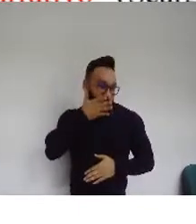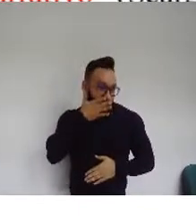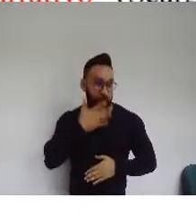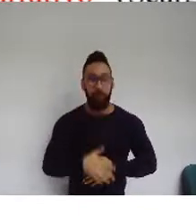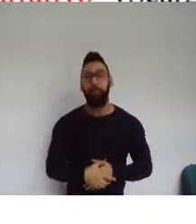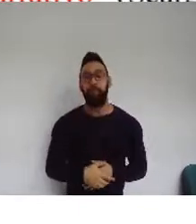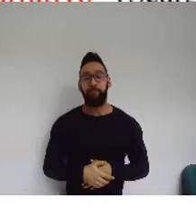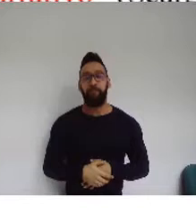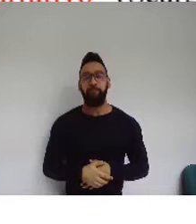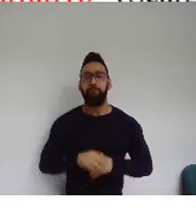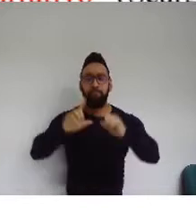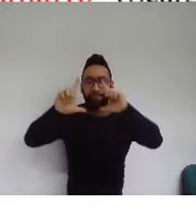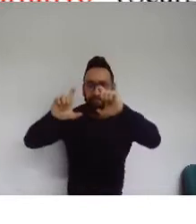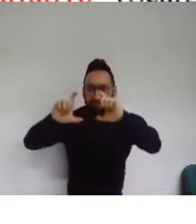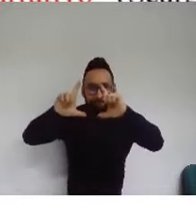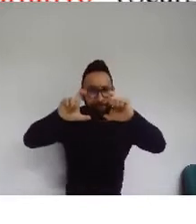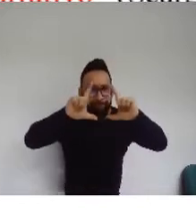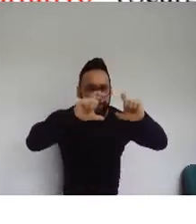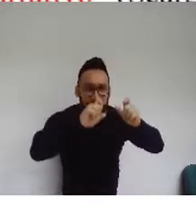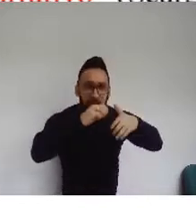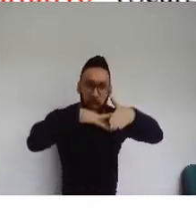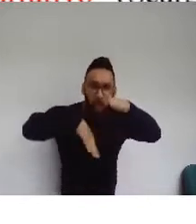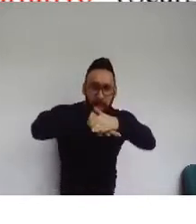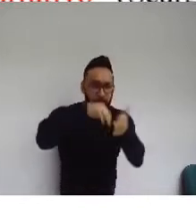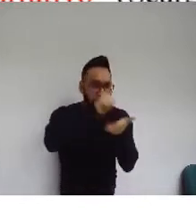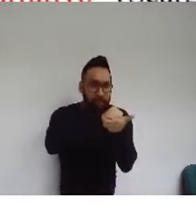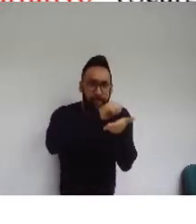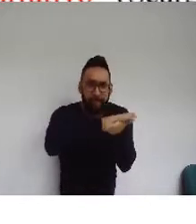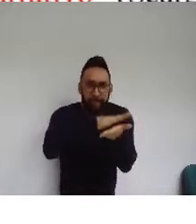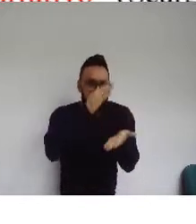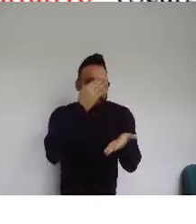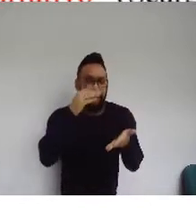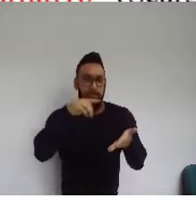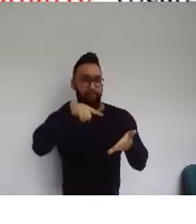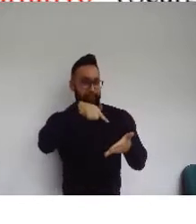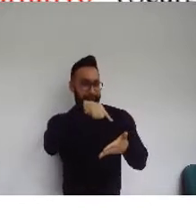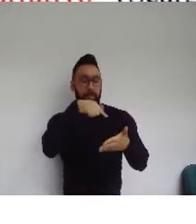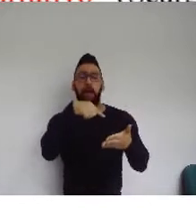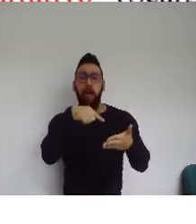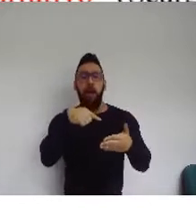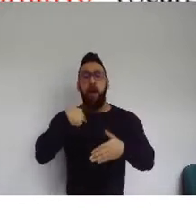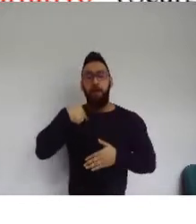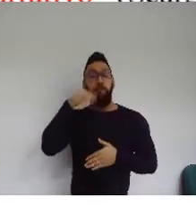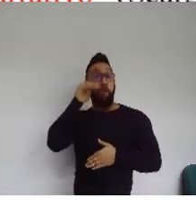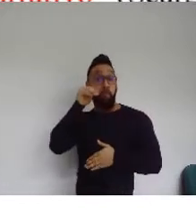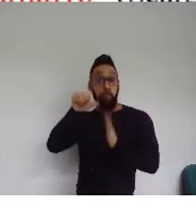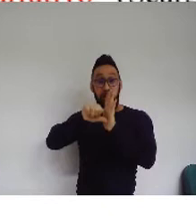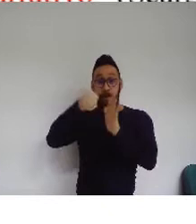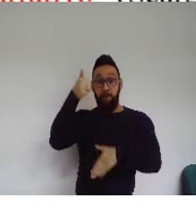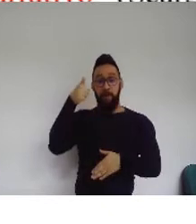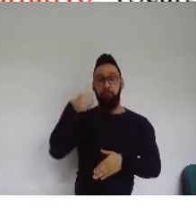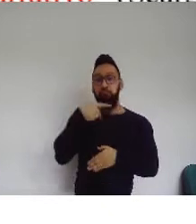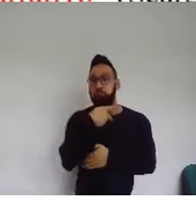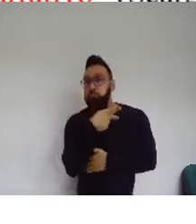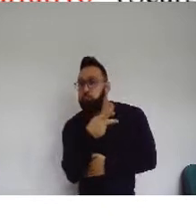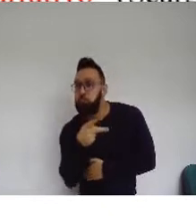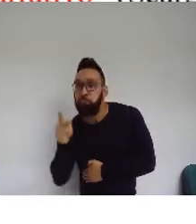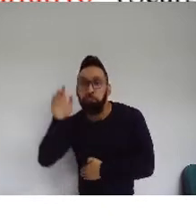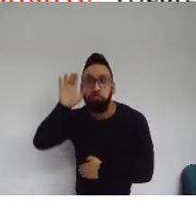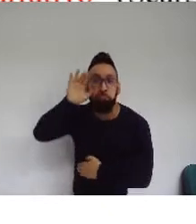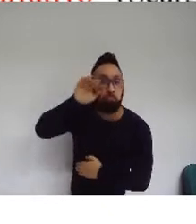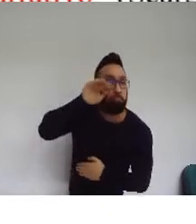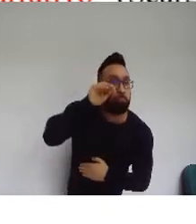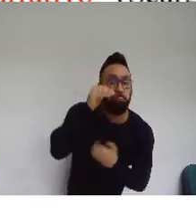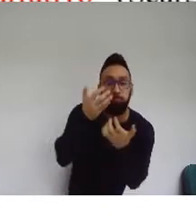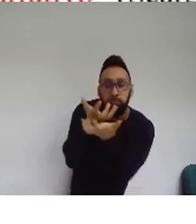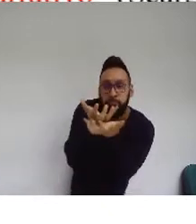de acordo com a minha entrada no campo, né, e que eu vou fotografando, e eu vou,